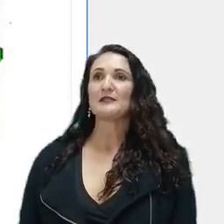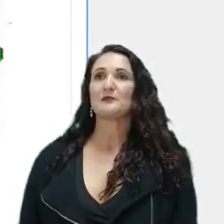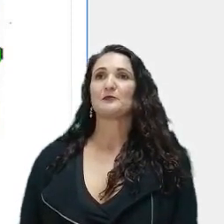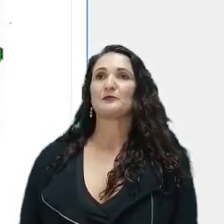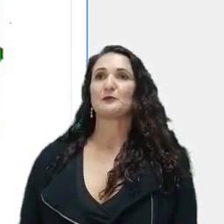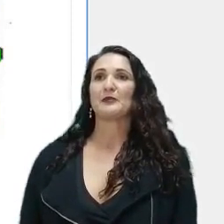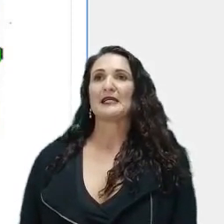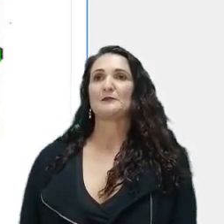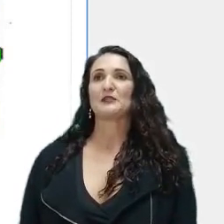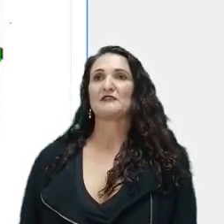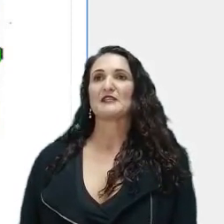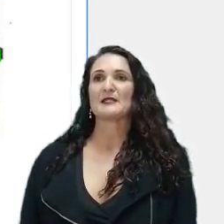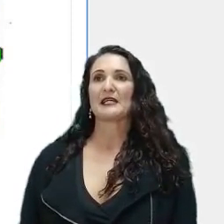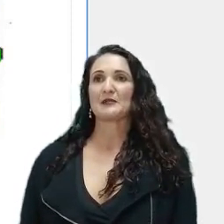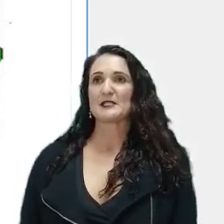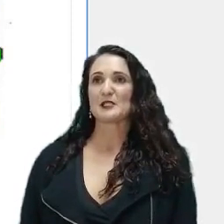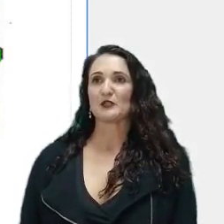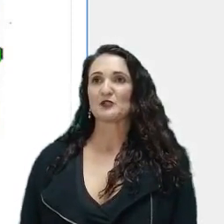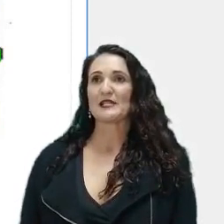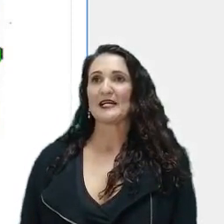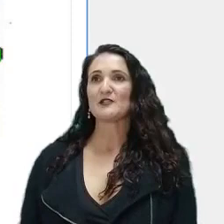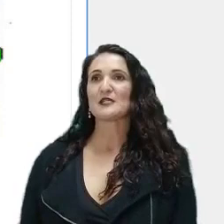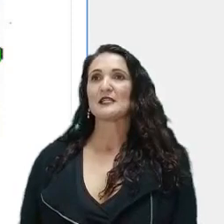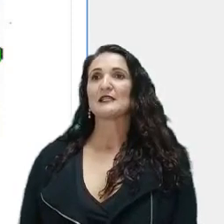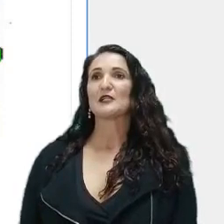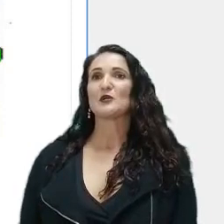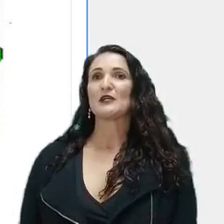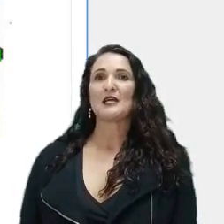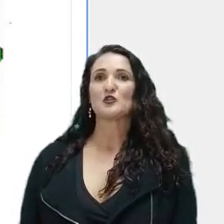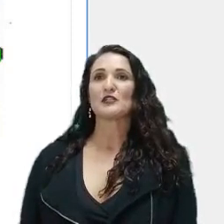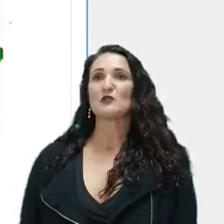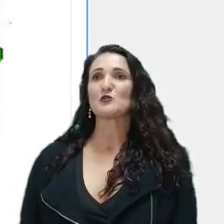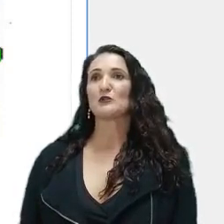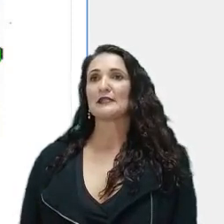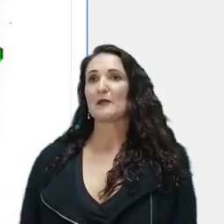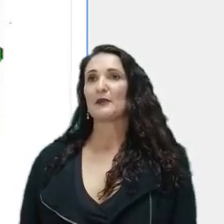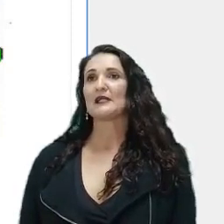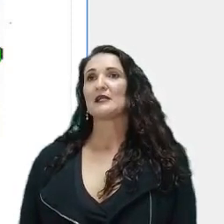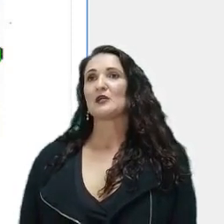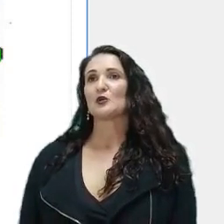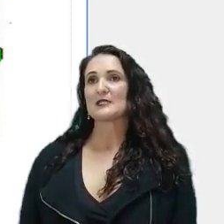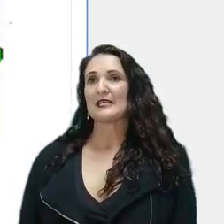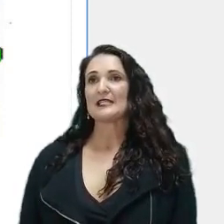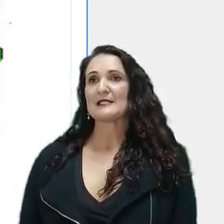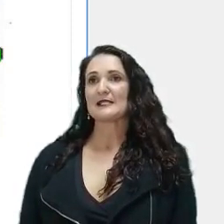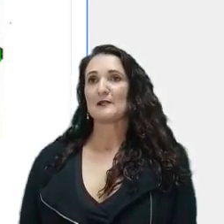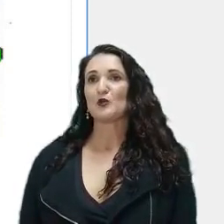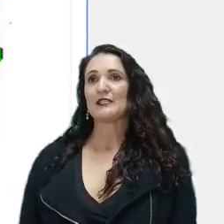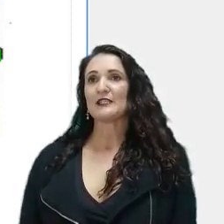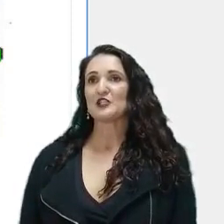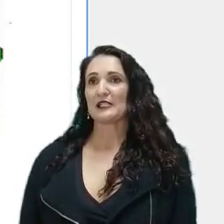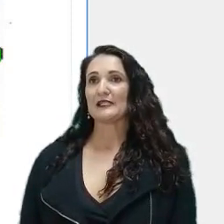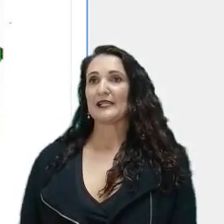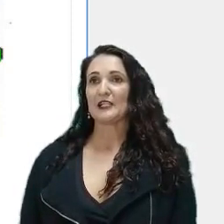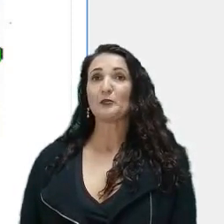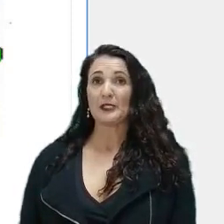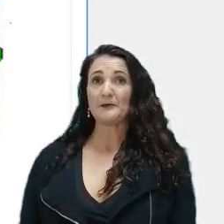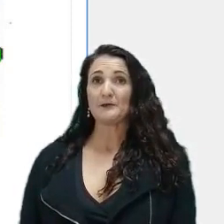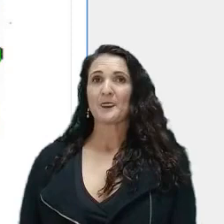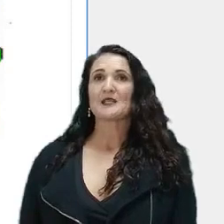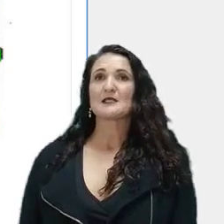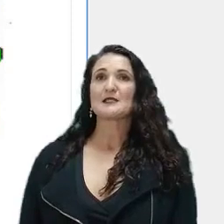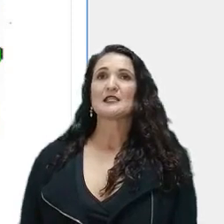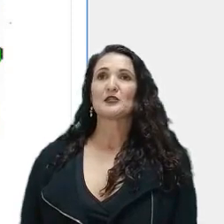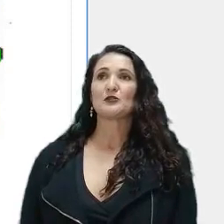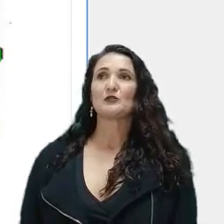saúde, né, para poder fazer a captação aqui dos dados. Então, a Regional Sul contempla Costeira, Santa Mônica, Xangri-Lá e